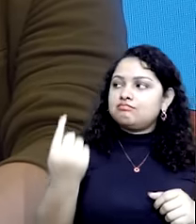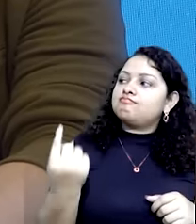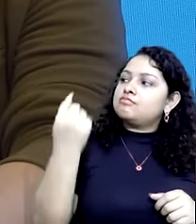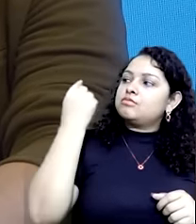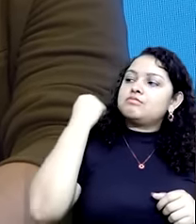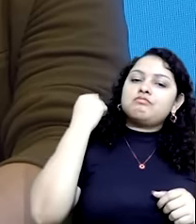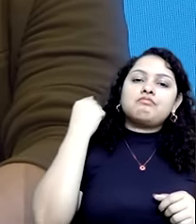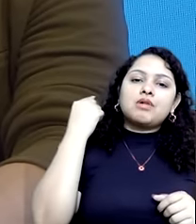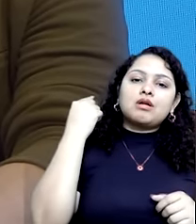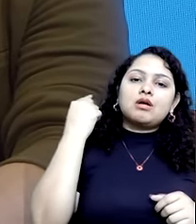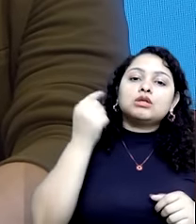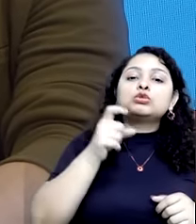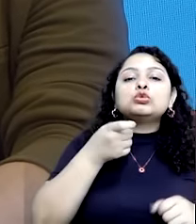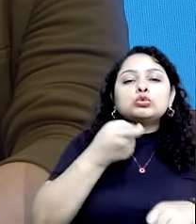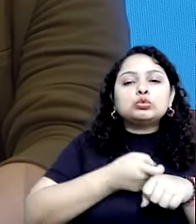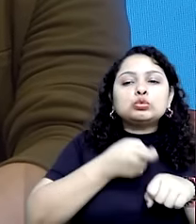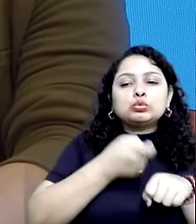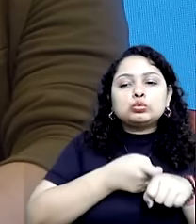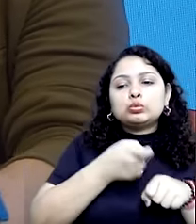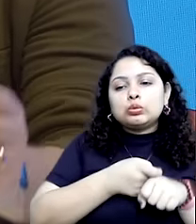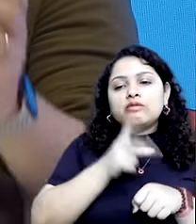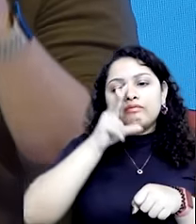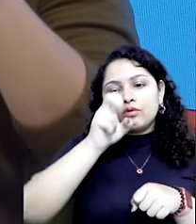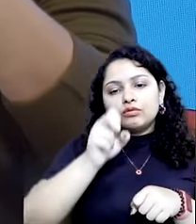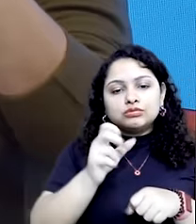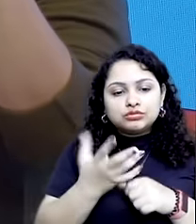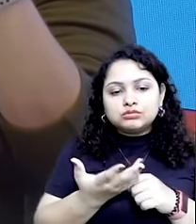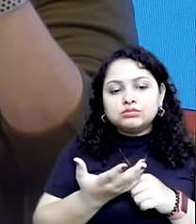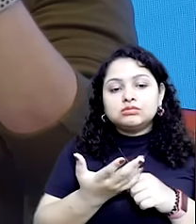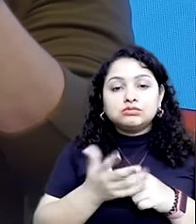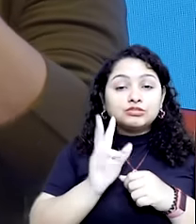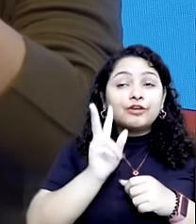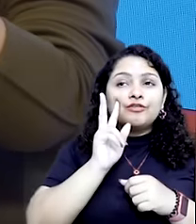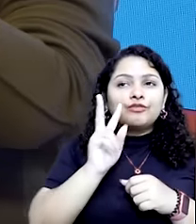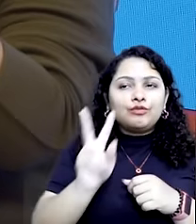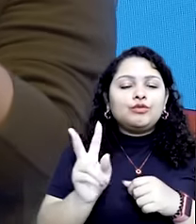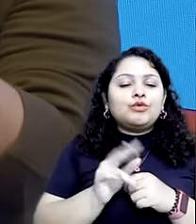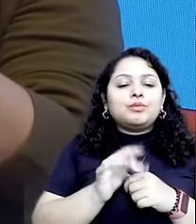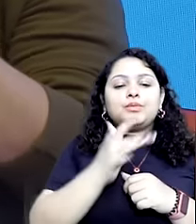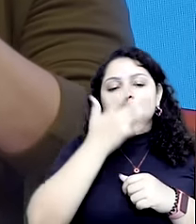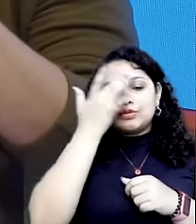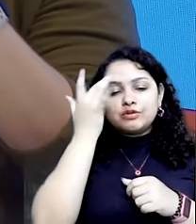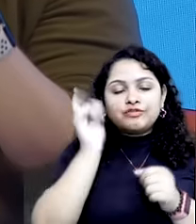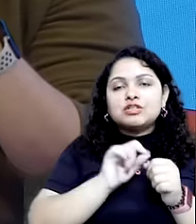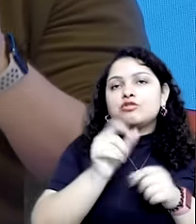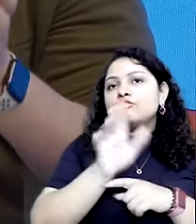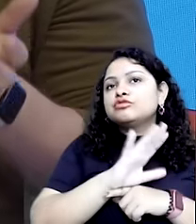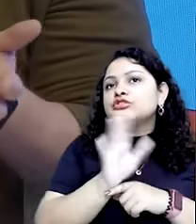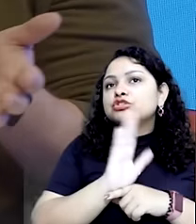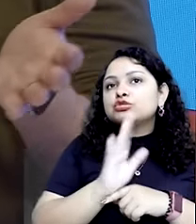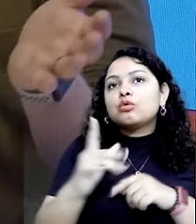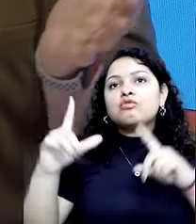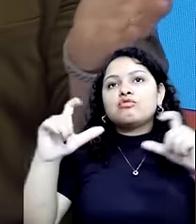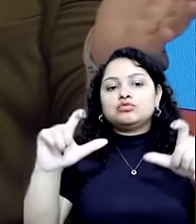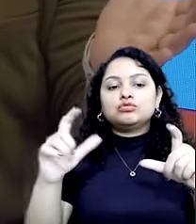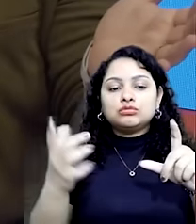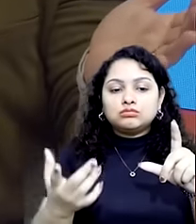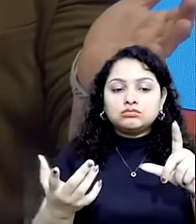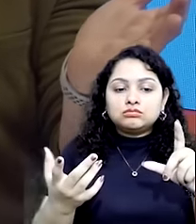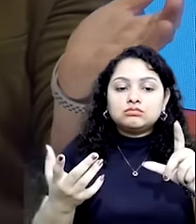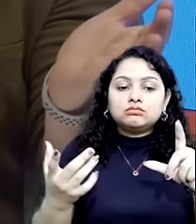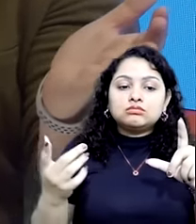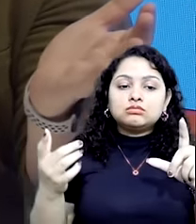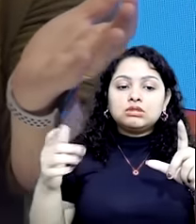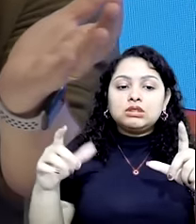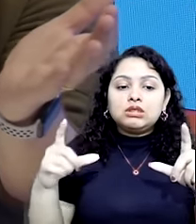Você tem uma sombra mais escura e aí todo mundo já deve ter visto algum lugar alguém fazer um vídeo alguém fazendo uma foto e tem alguém com um